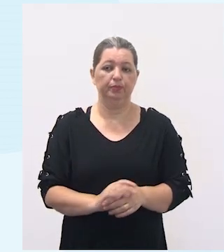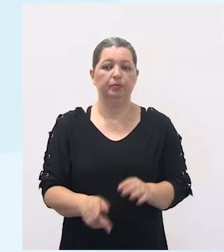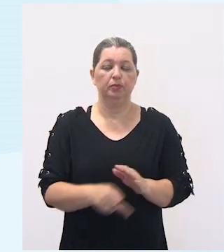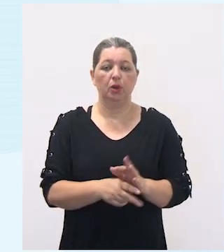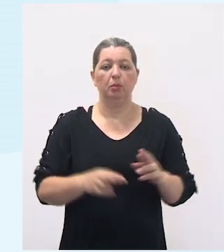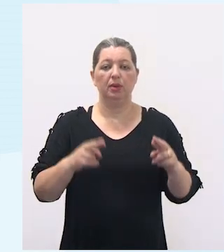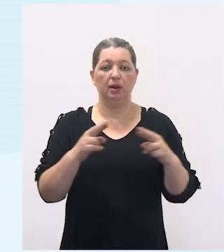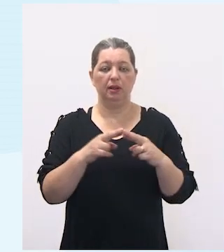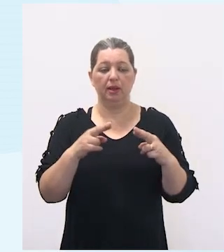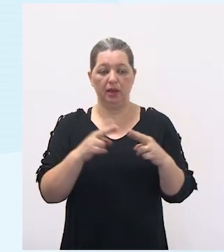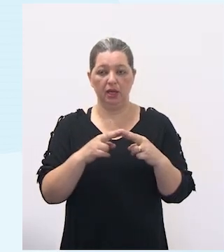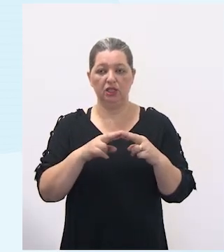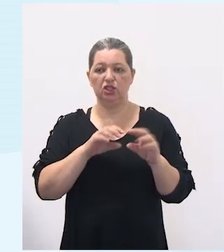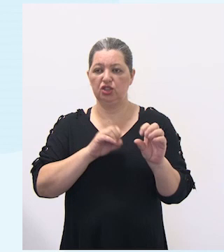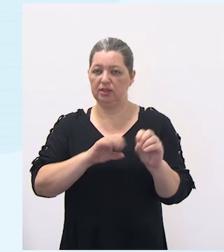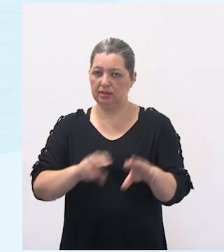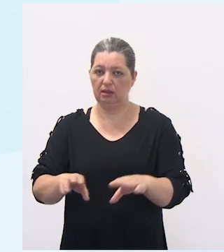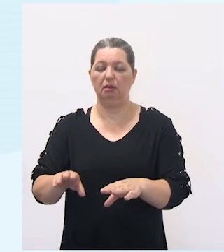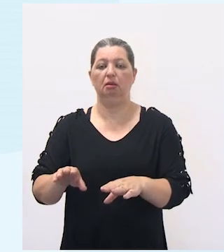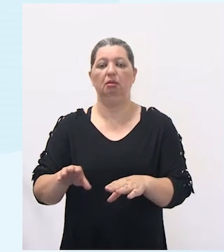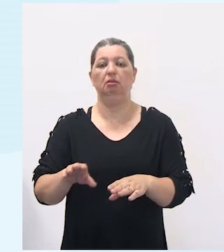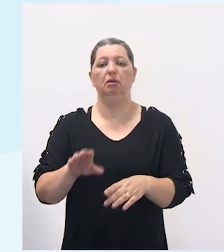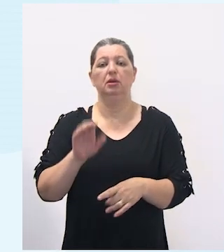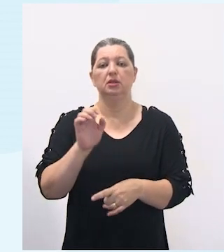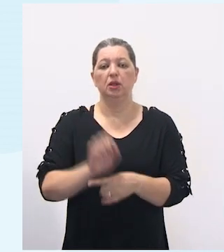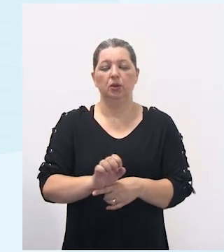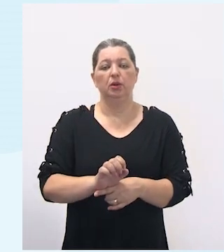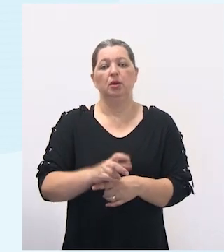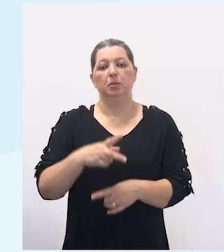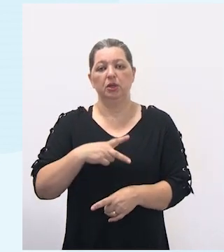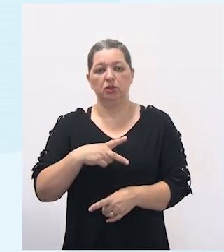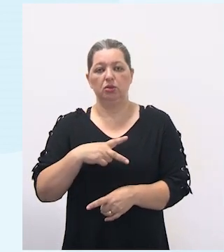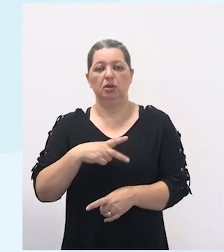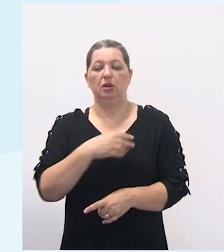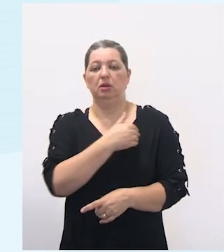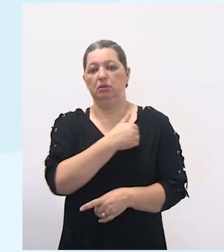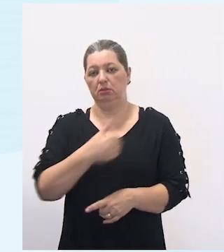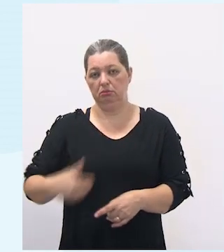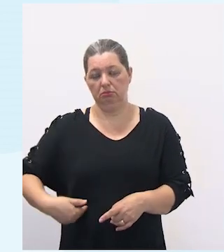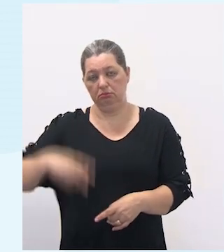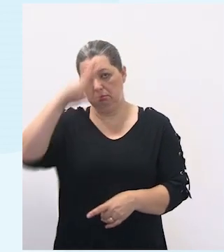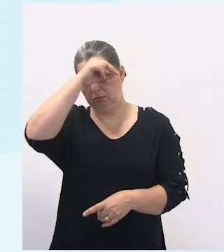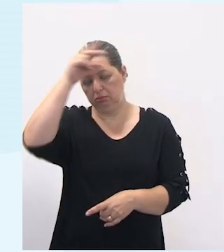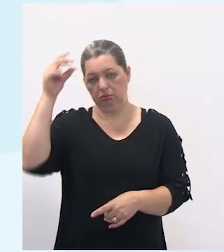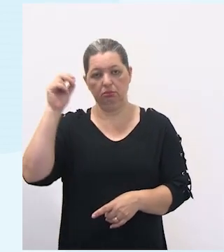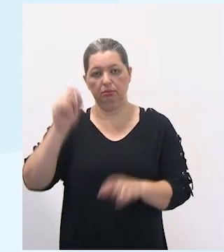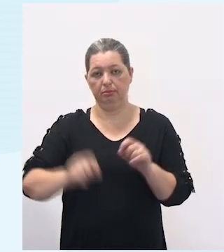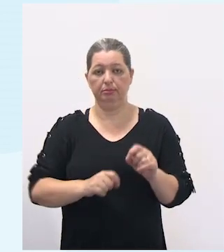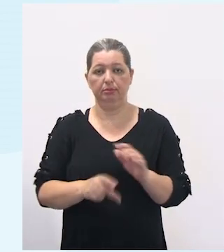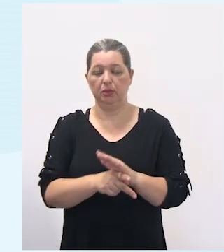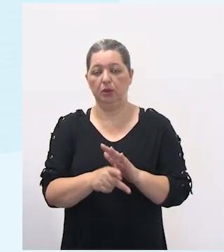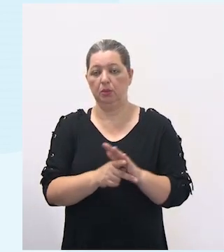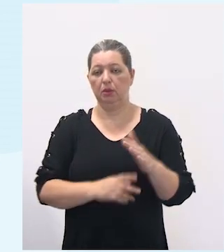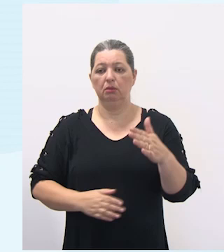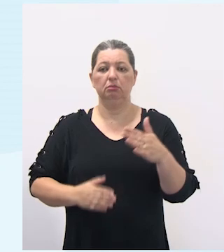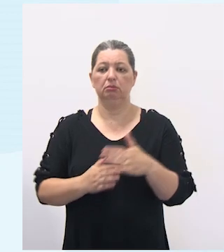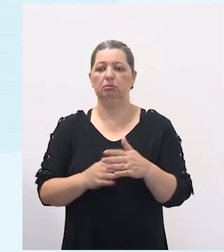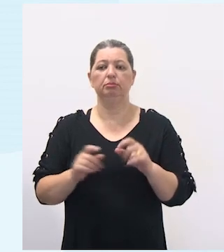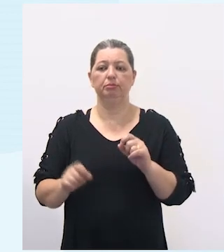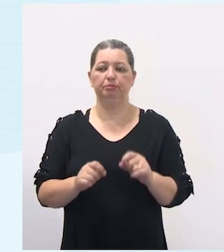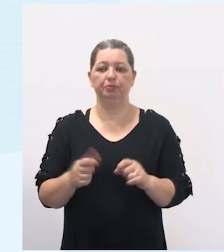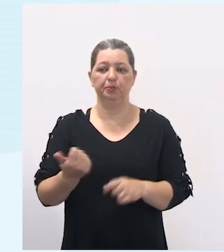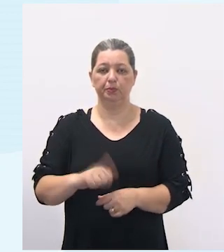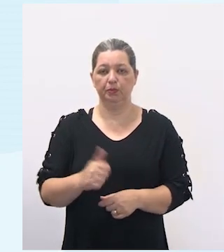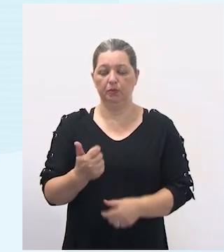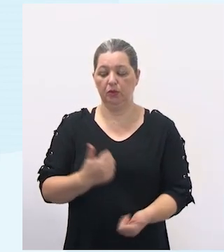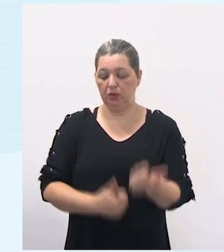de ensino. Todas as redes, estadual, municipal, particular. Qual é a qualidade da educação do Brasil? Qual é a